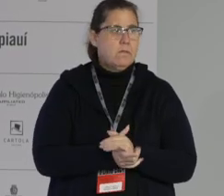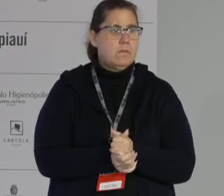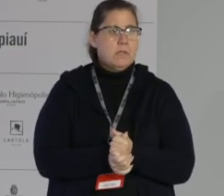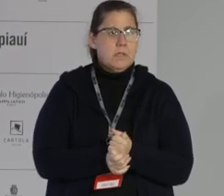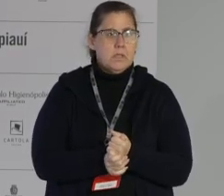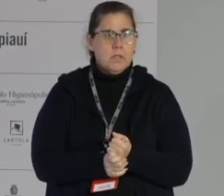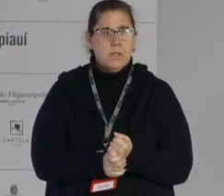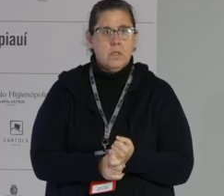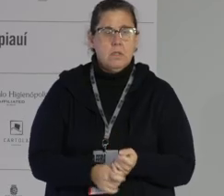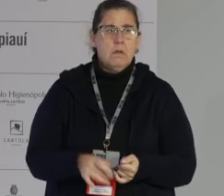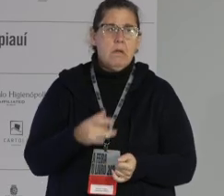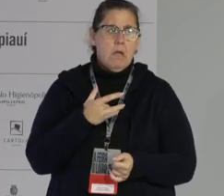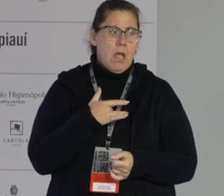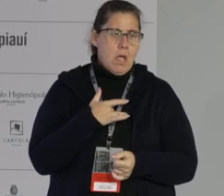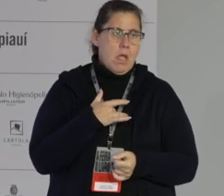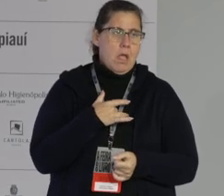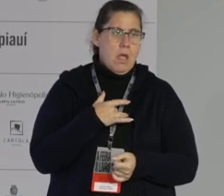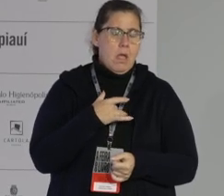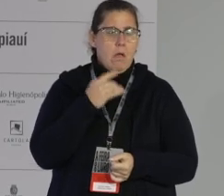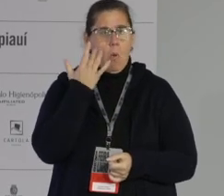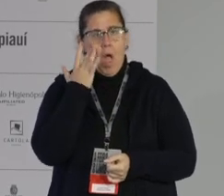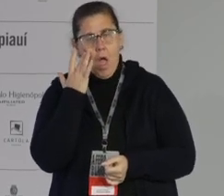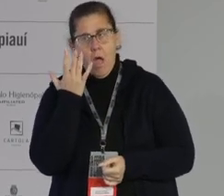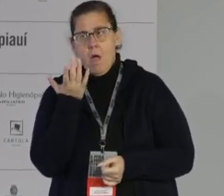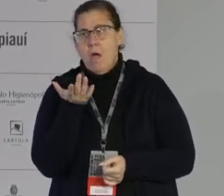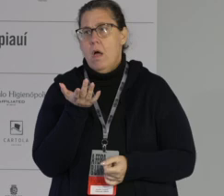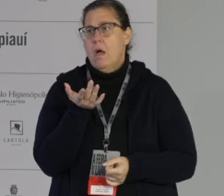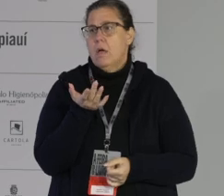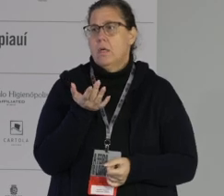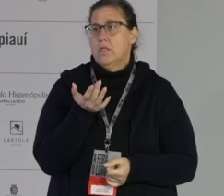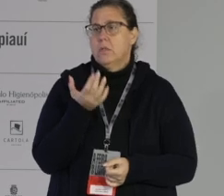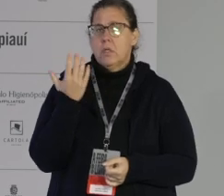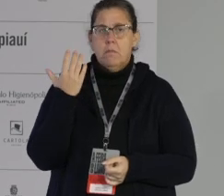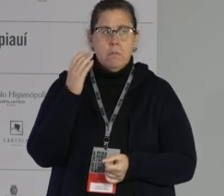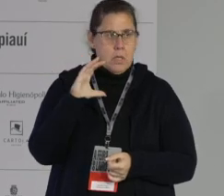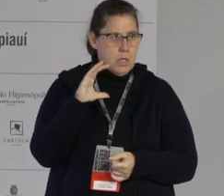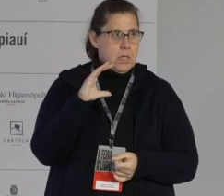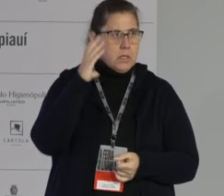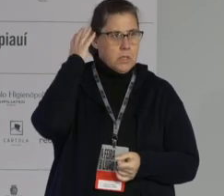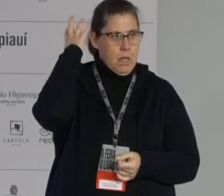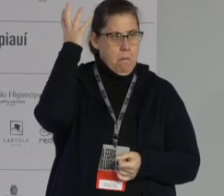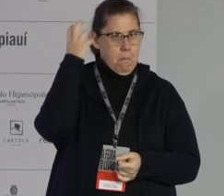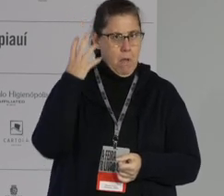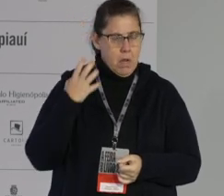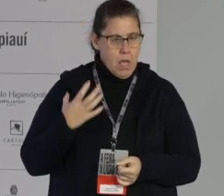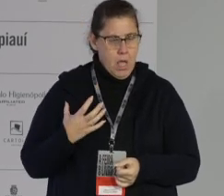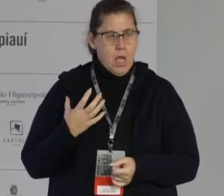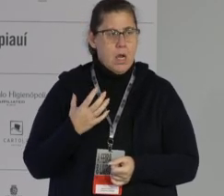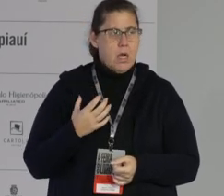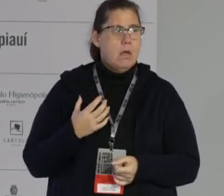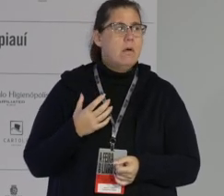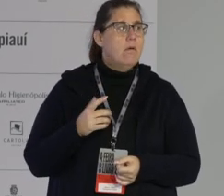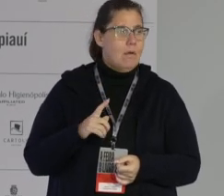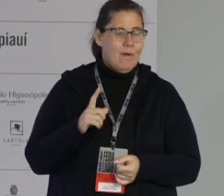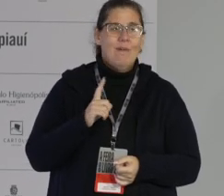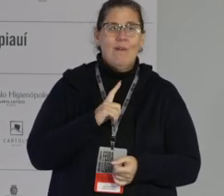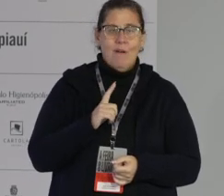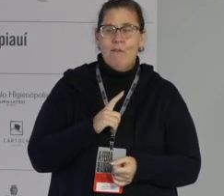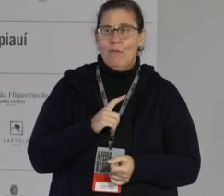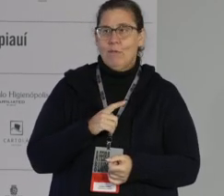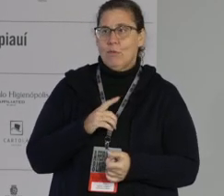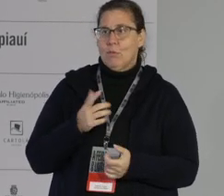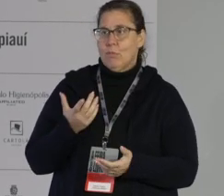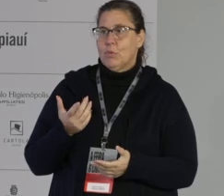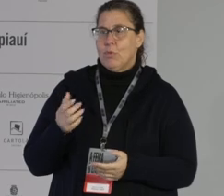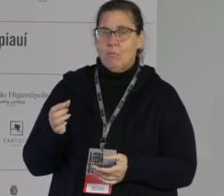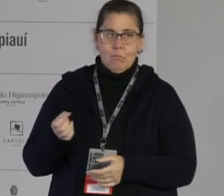Eu acho que esse conto que aparece a Marielle foi feito muito a quente mesmo. E,